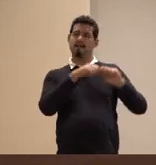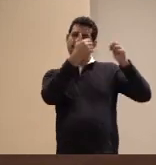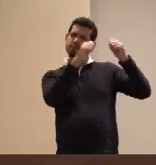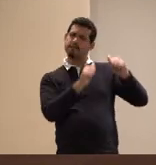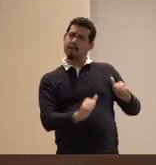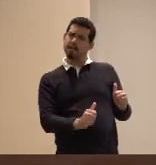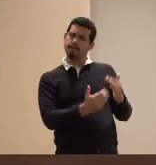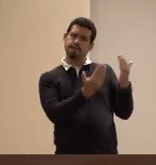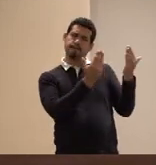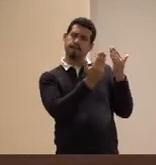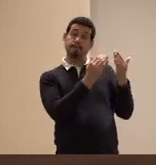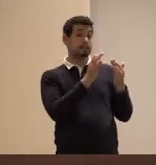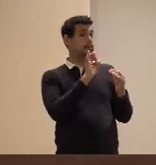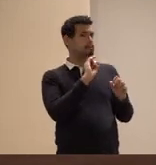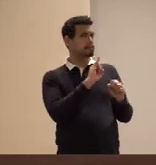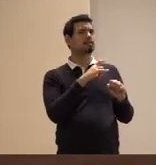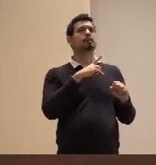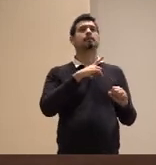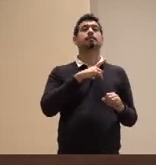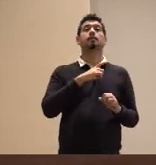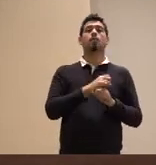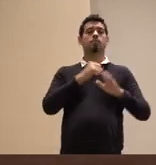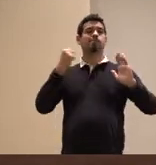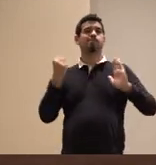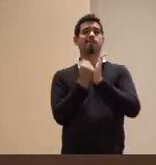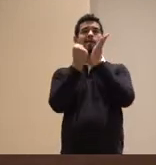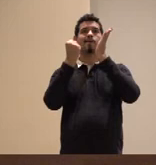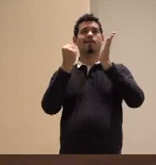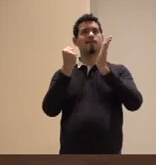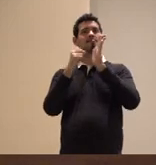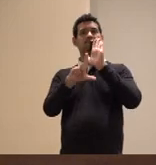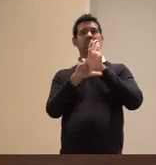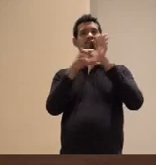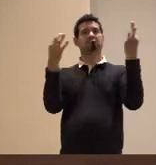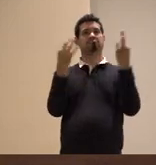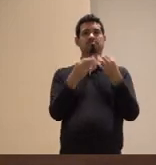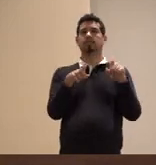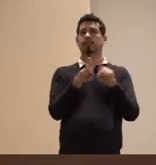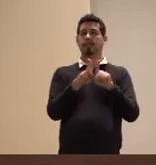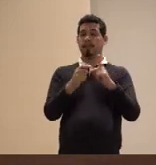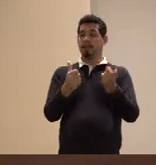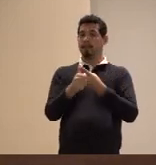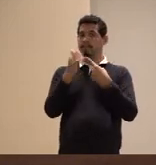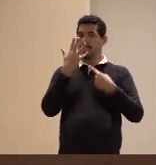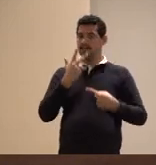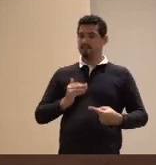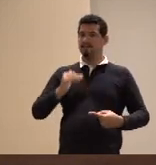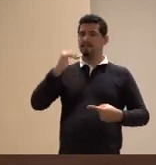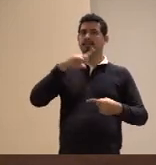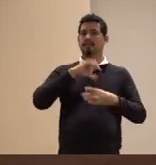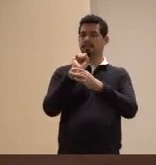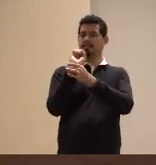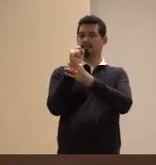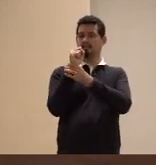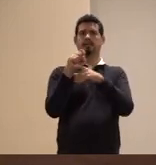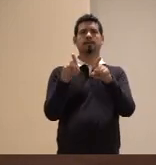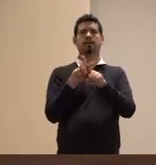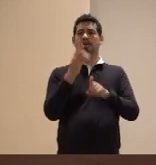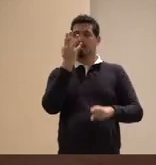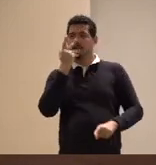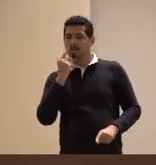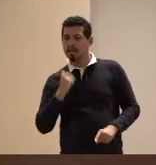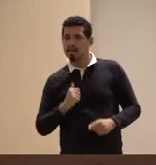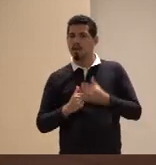reavaliação. Tivemos ali o marco legal da primeira infância, que garante lá a segurança para que o menino